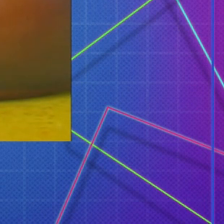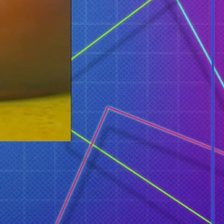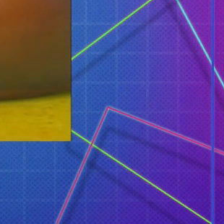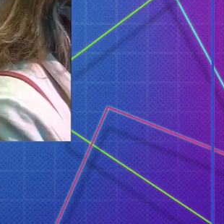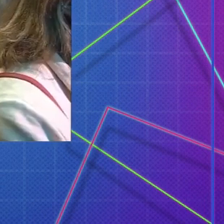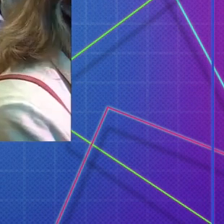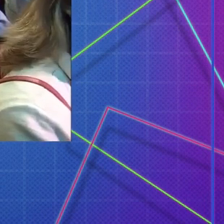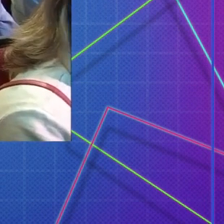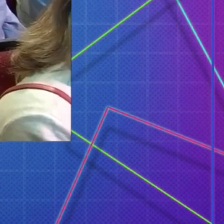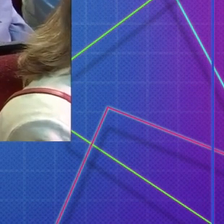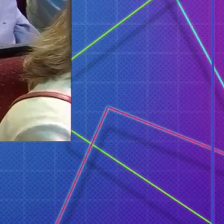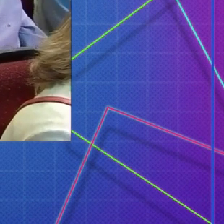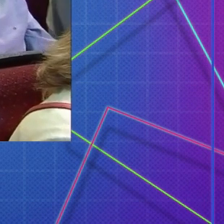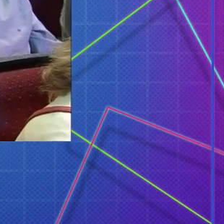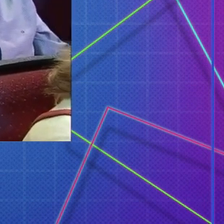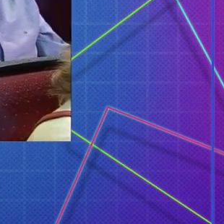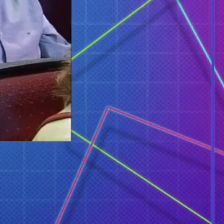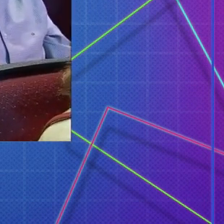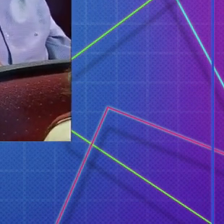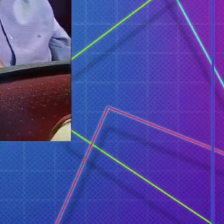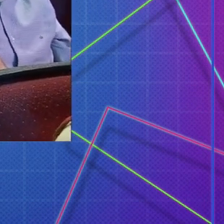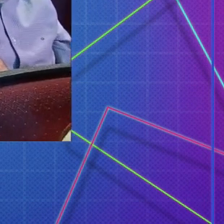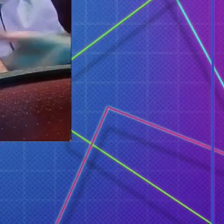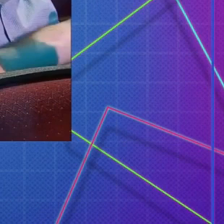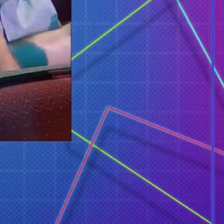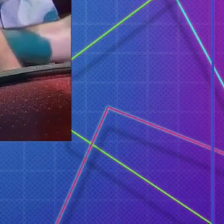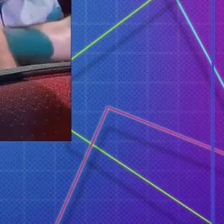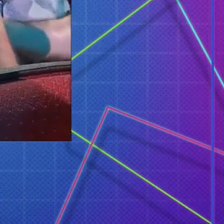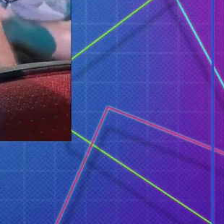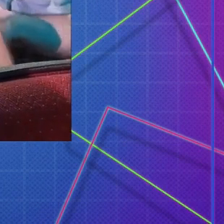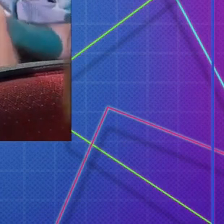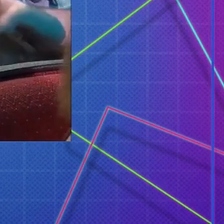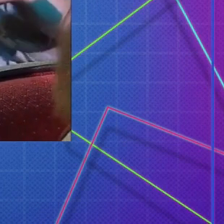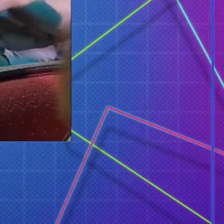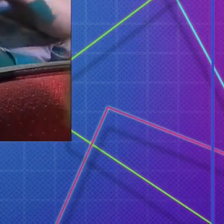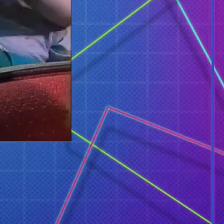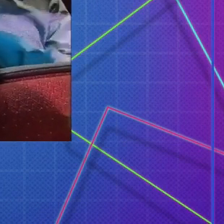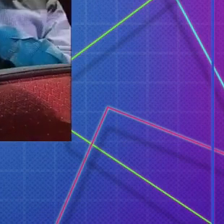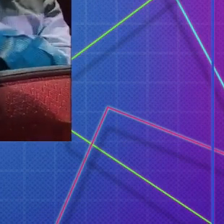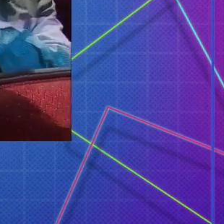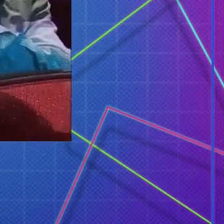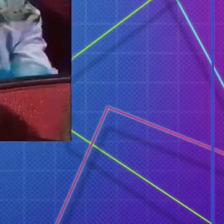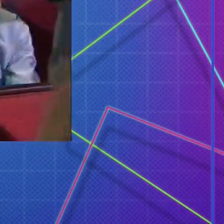when I met Davide-san, who is the creative director of this game,